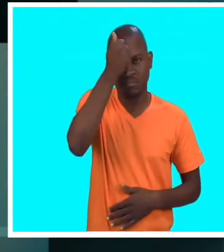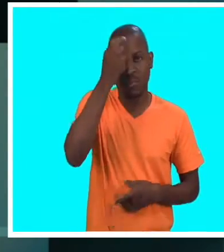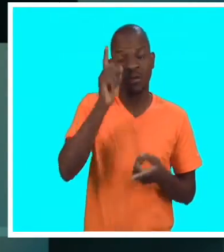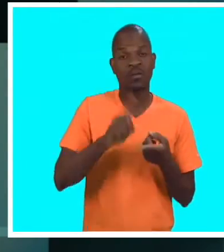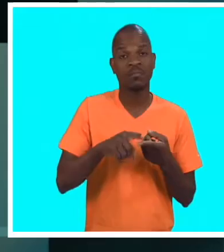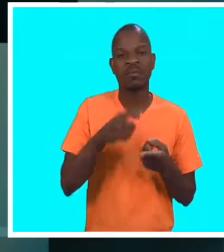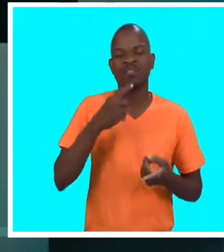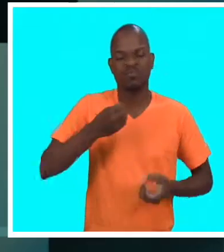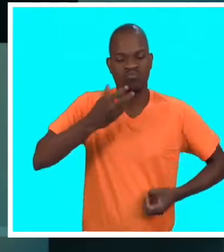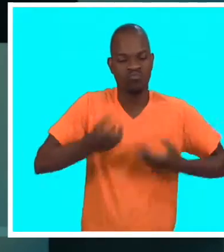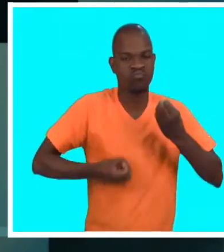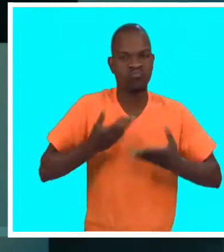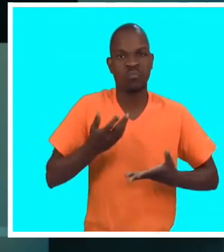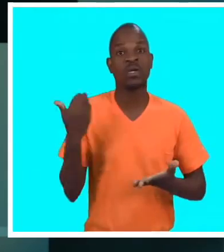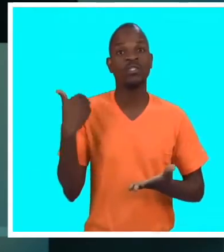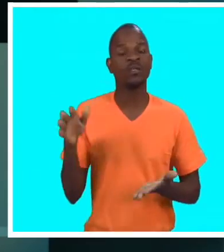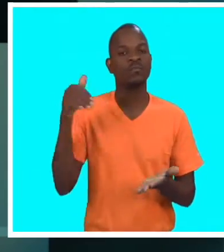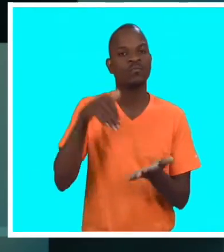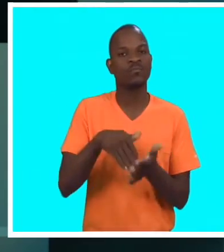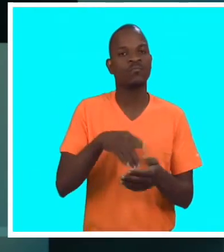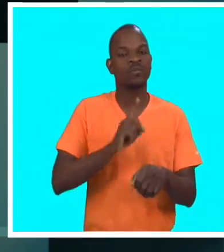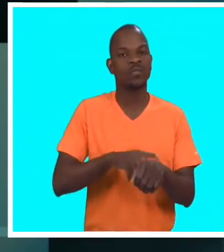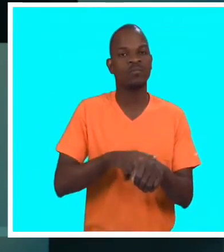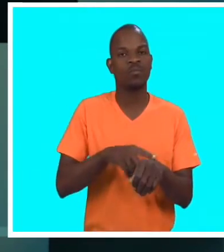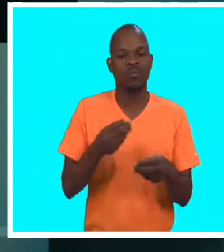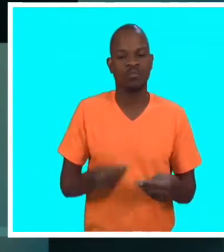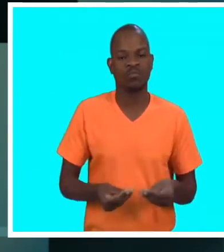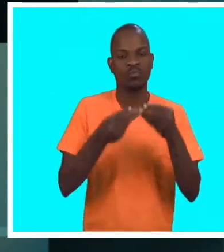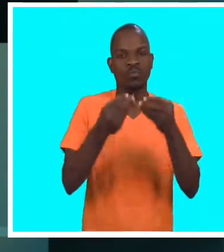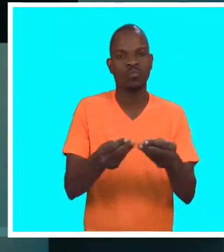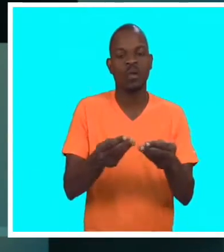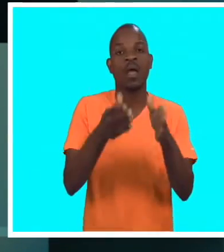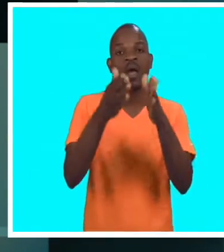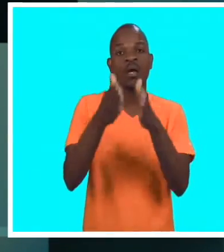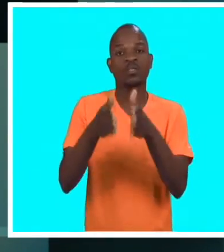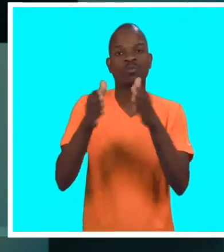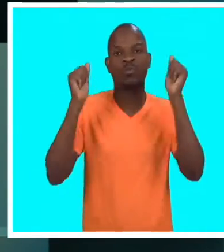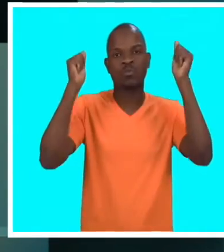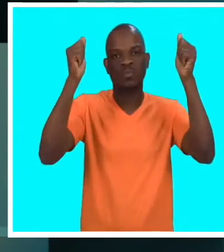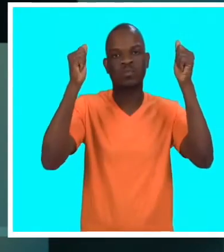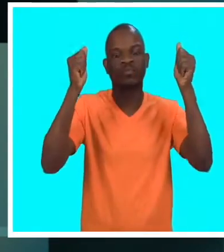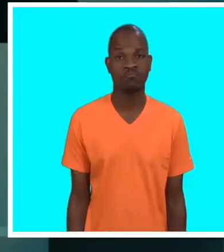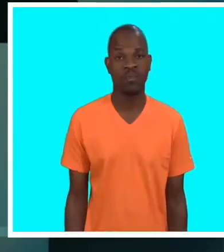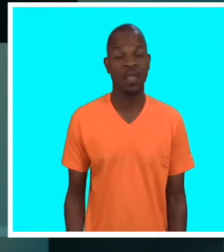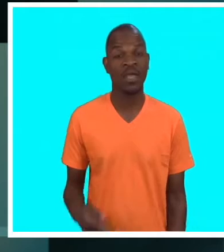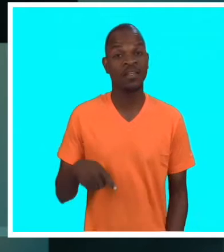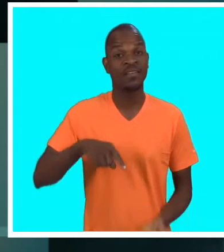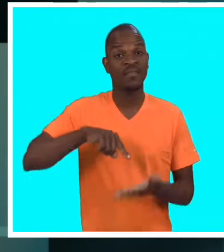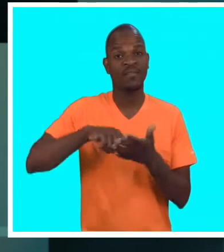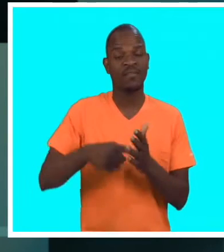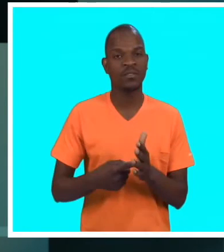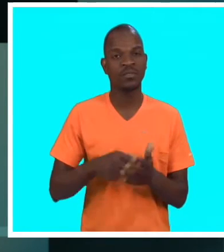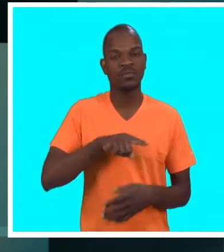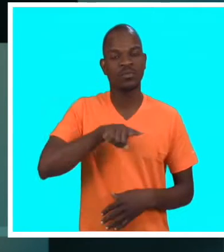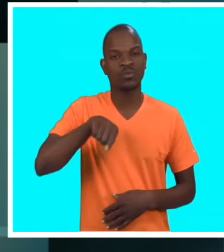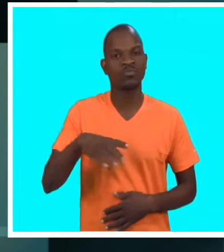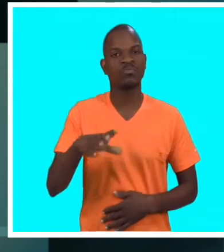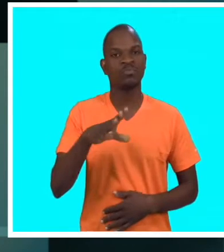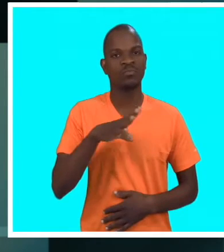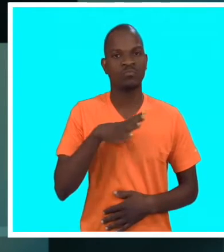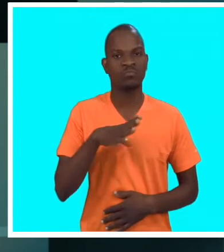revela que é chegado a hora de brindar os adeptos com um troféu. É desta vez que